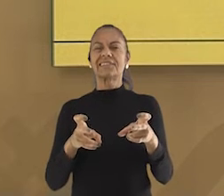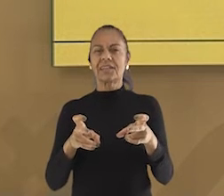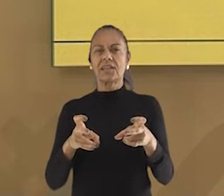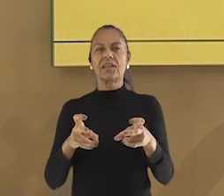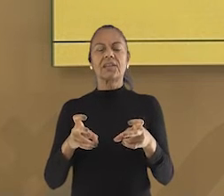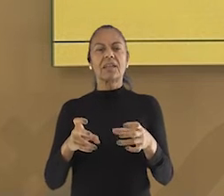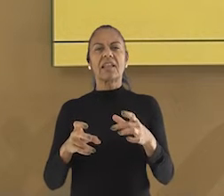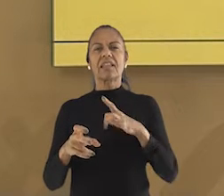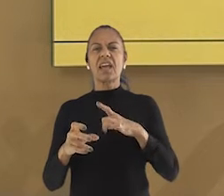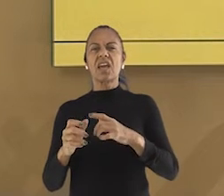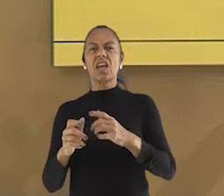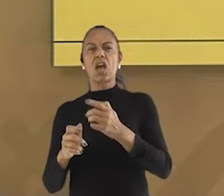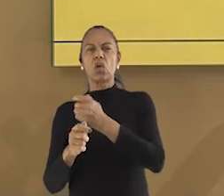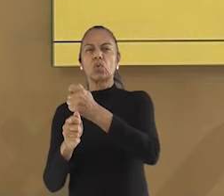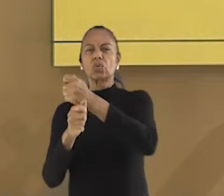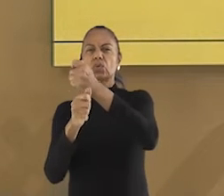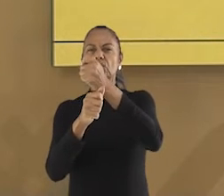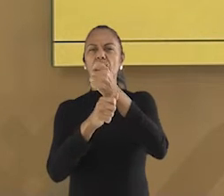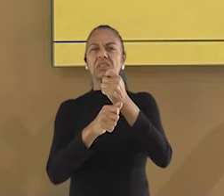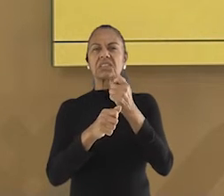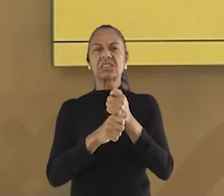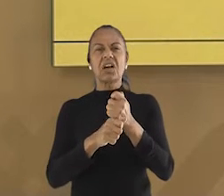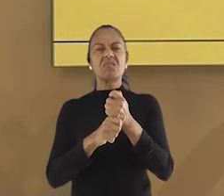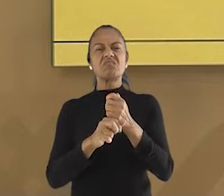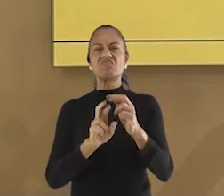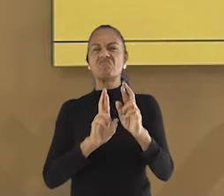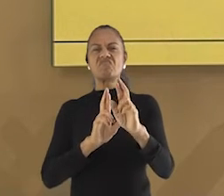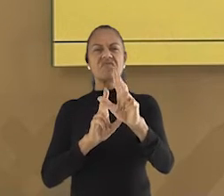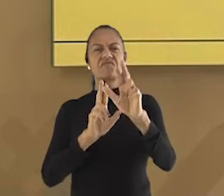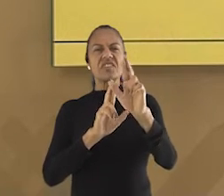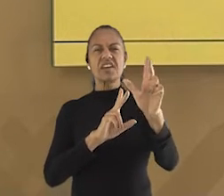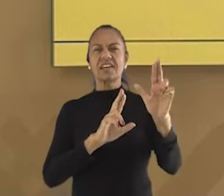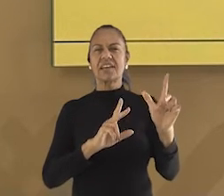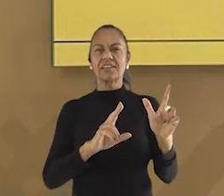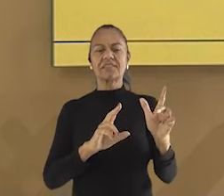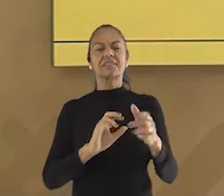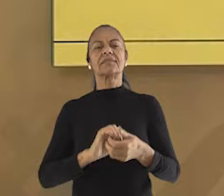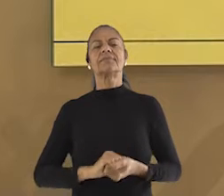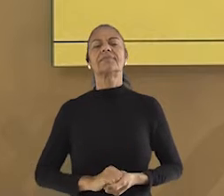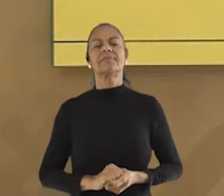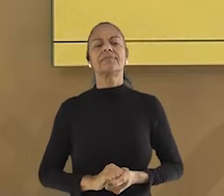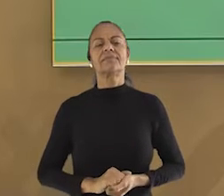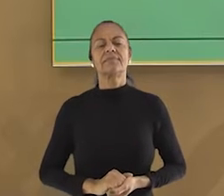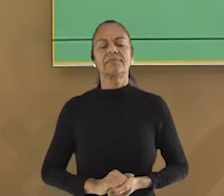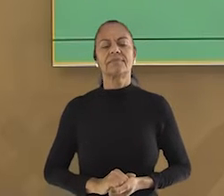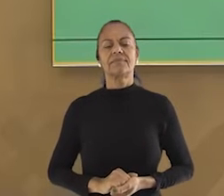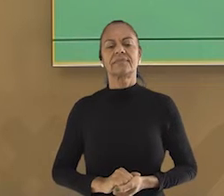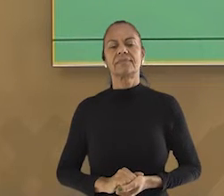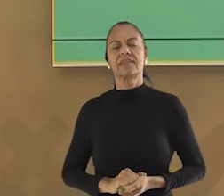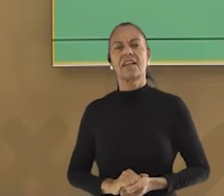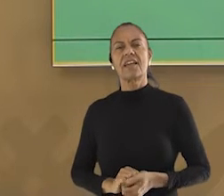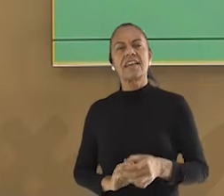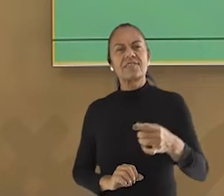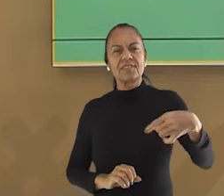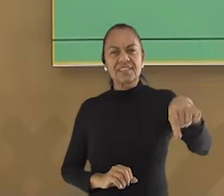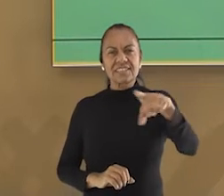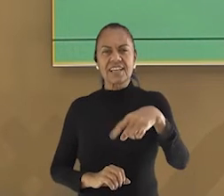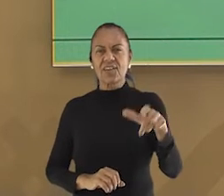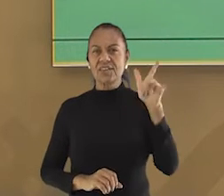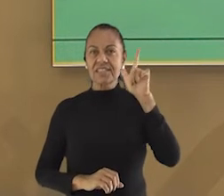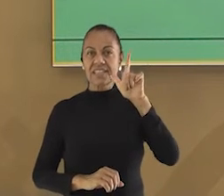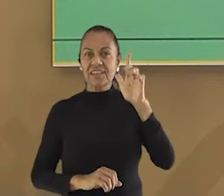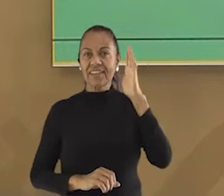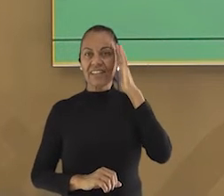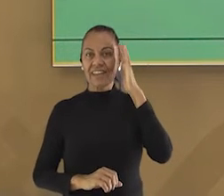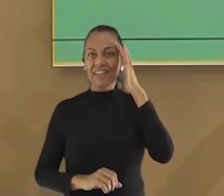nas construções, nos aglomerados de casas e prédios. E aí, conseguiu entender a diferença